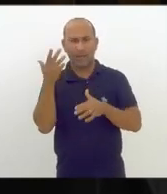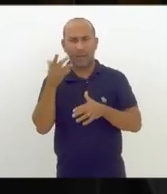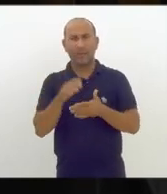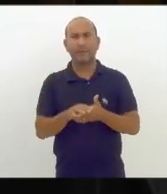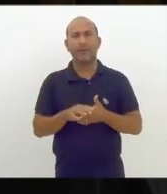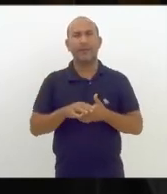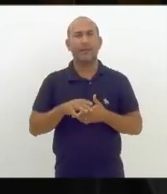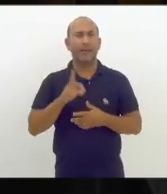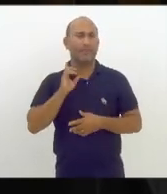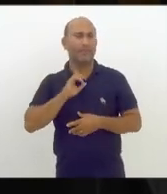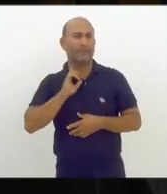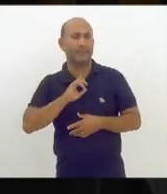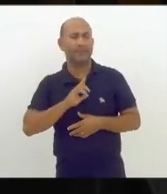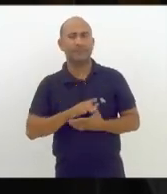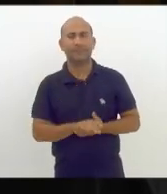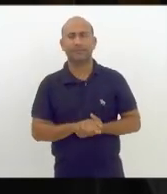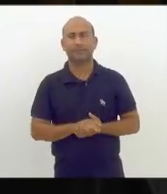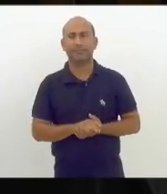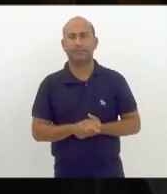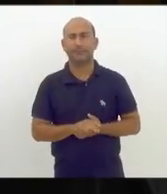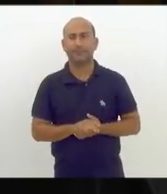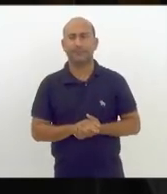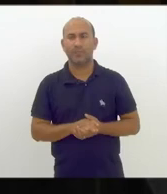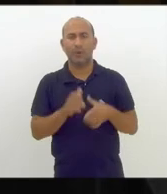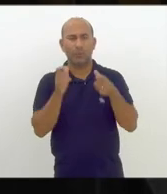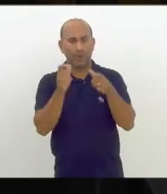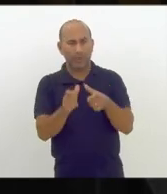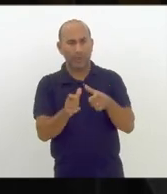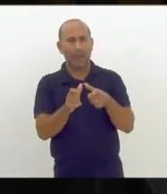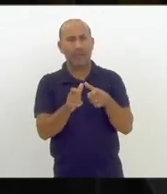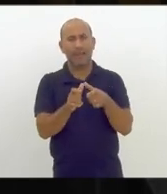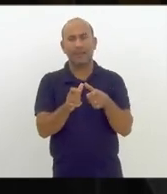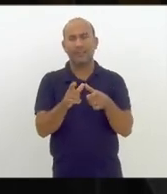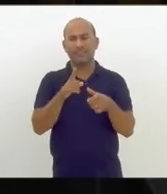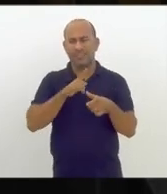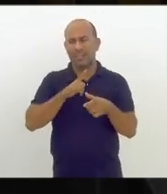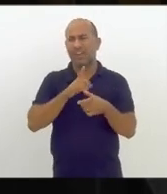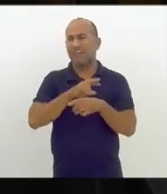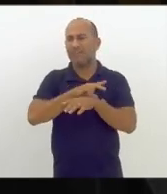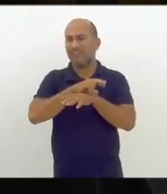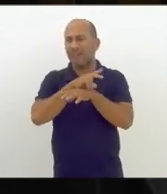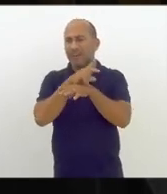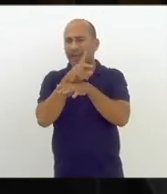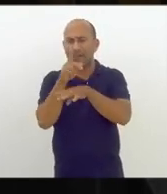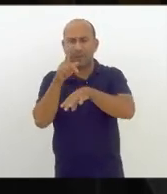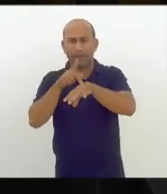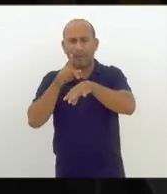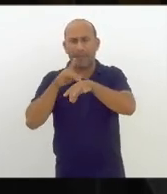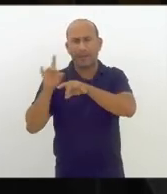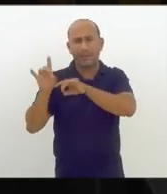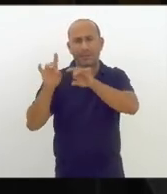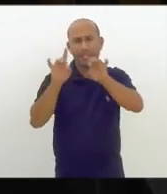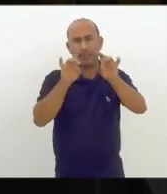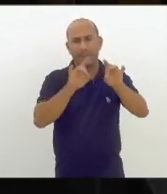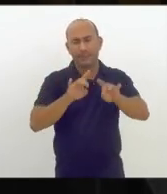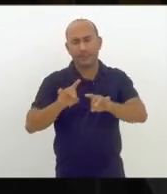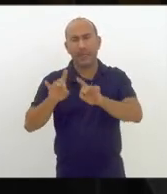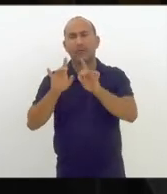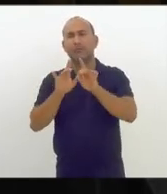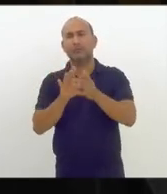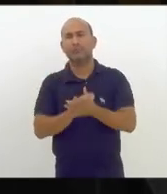inconfidência, porque Diamantina tinha muito ouro, tinha muito diamante, já não estava tendo tanto quanto tinha tido, né?